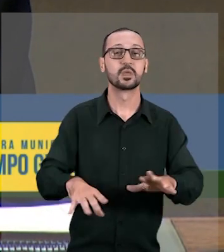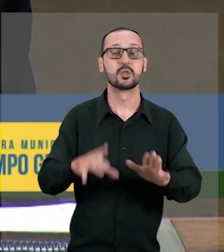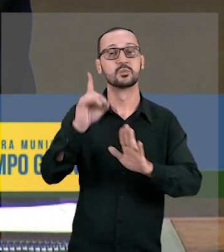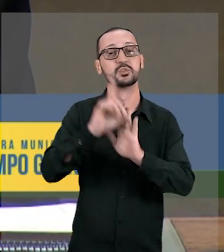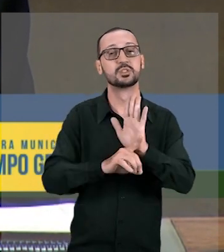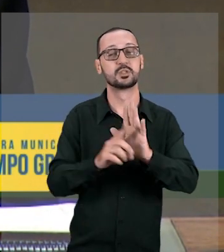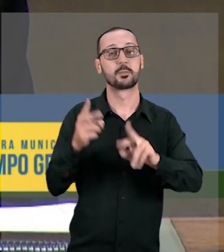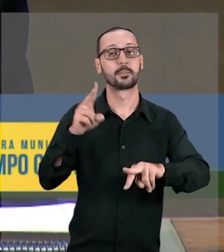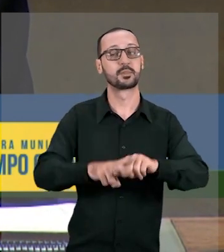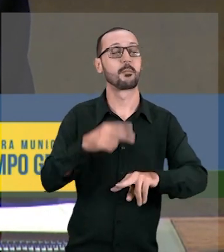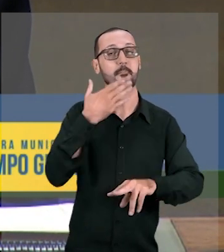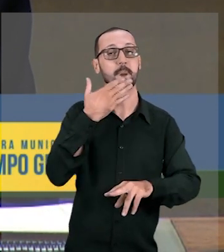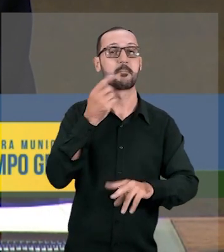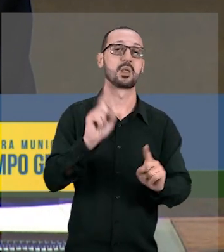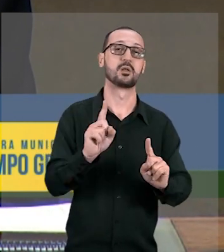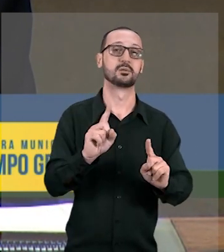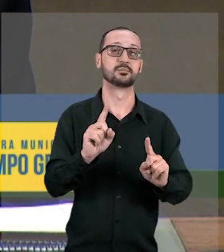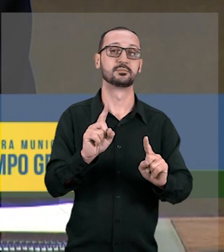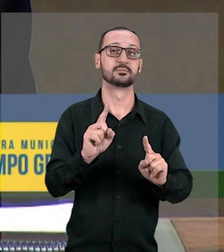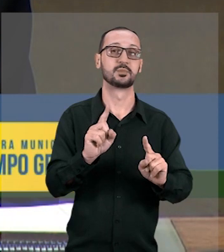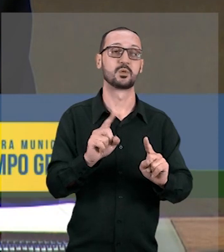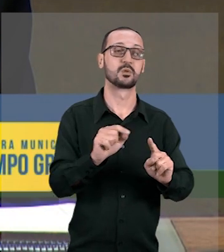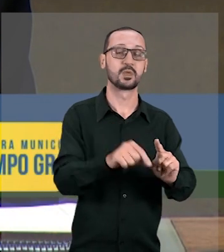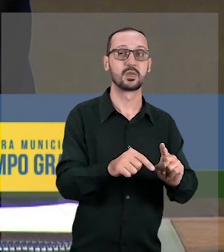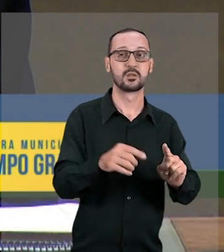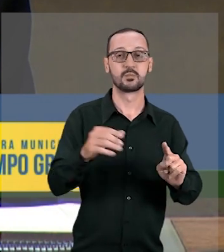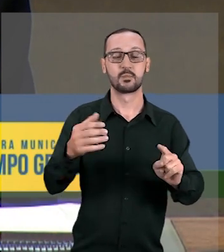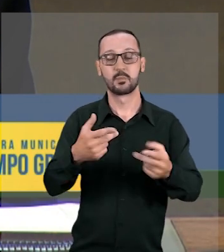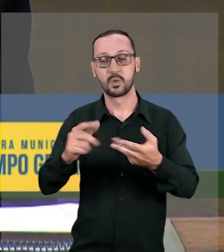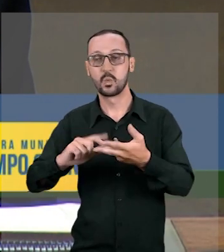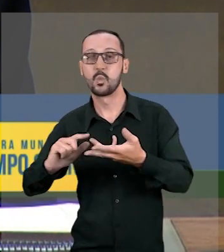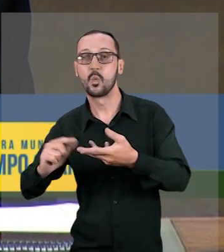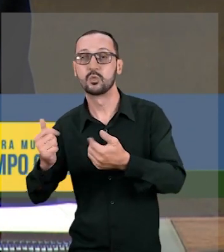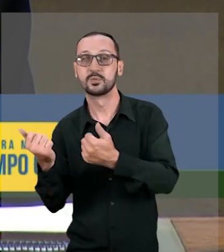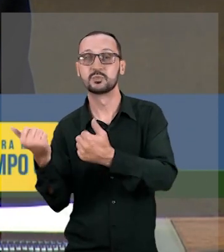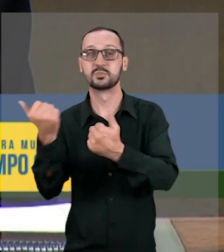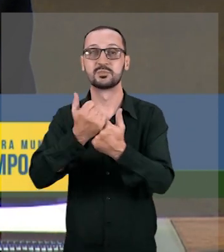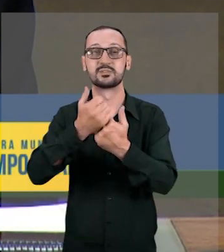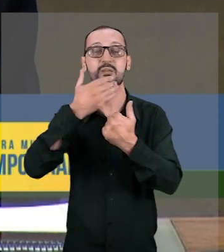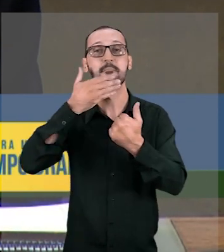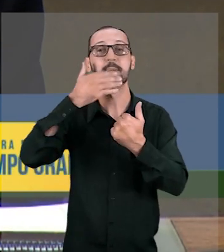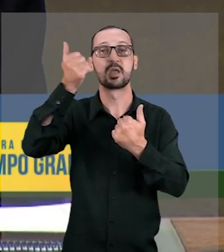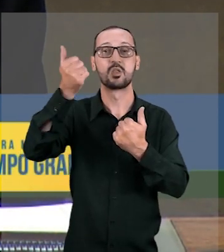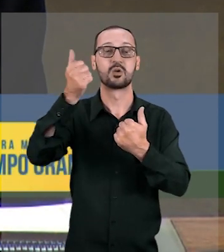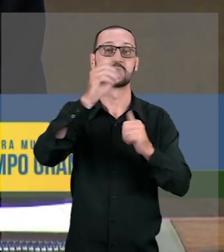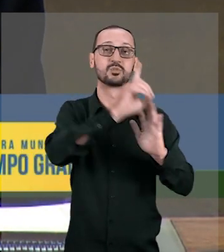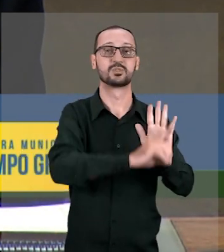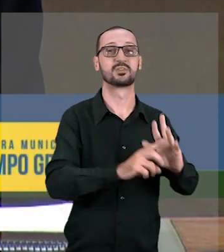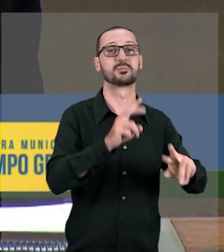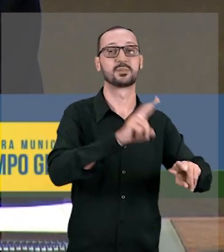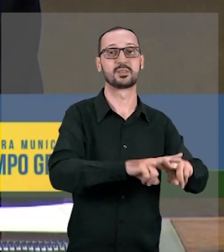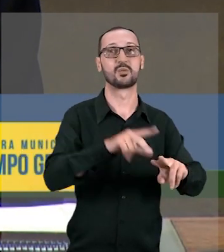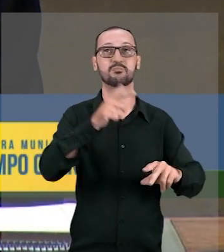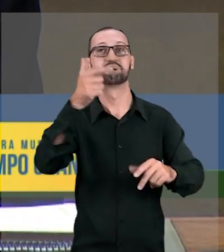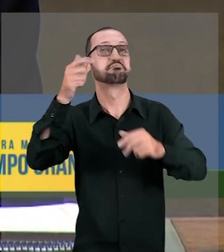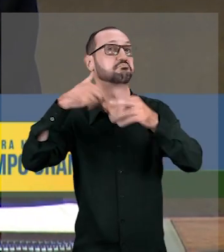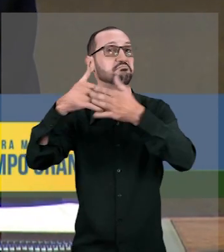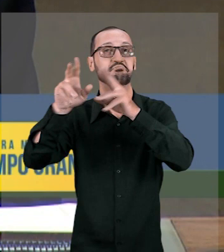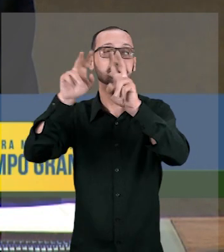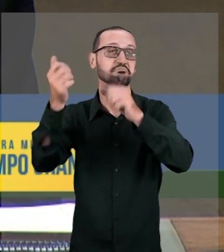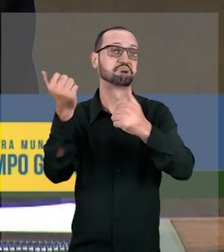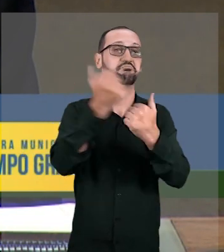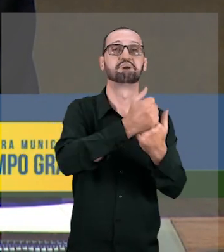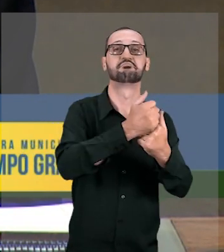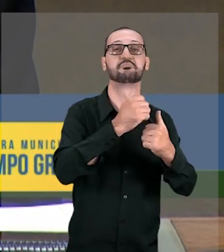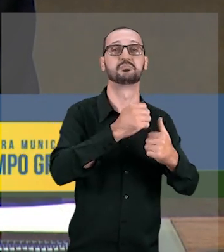penal melhor, eu quero alguma coisa melhor do que o direito penal. Eu também gosto da ideia. E, portanto, acho que